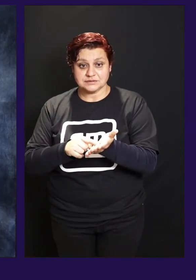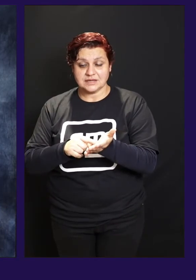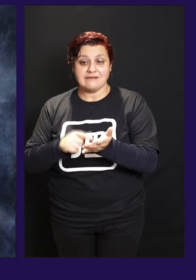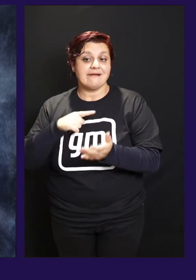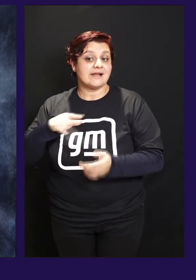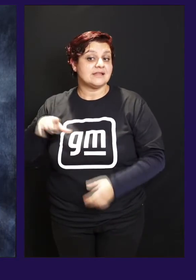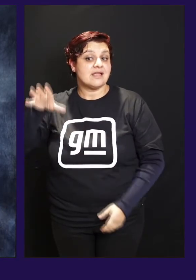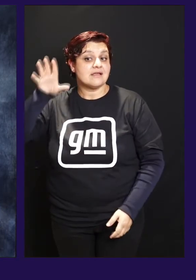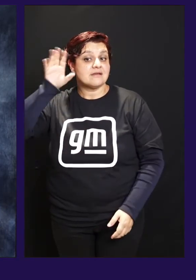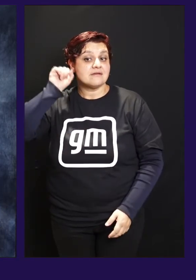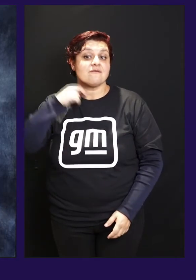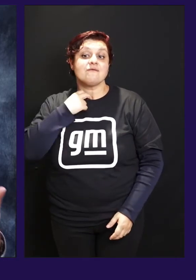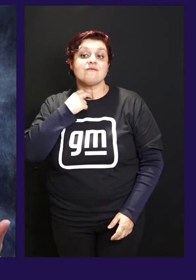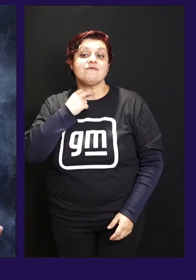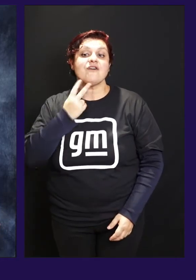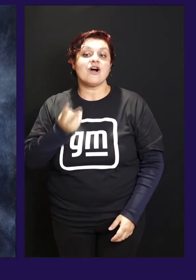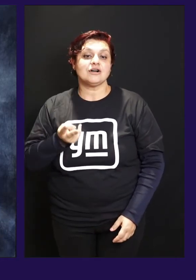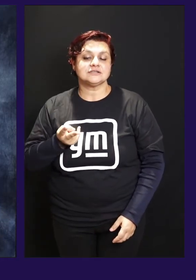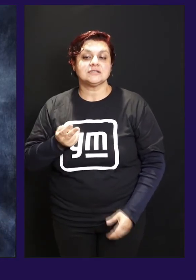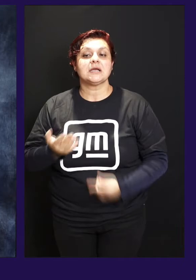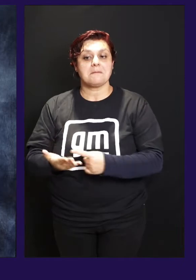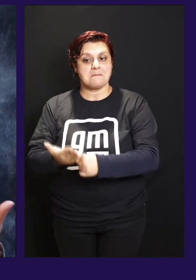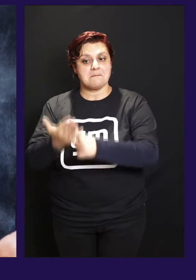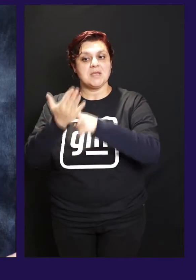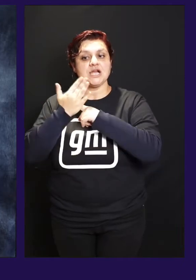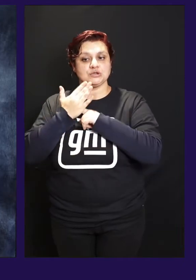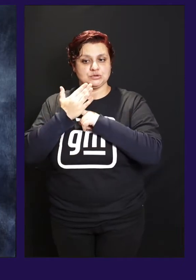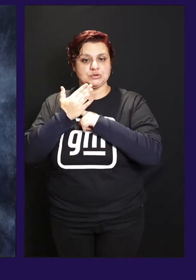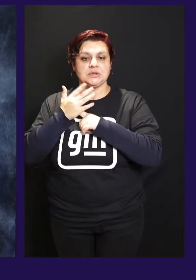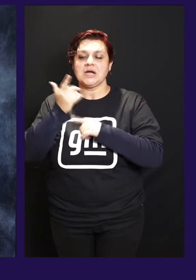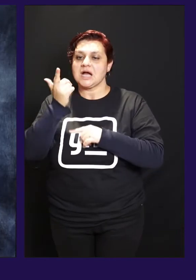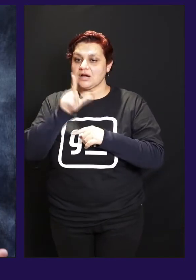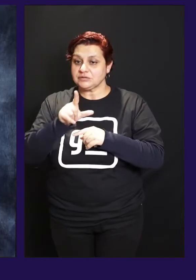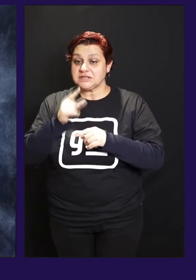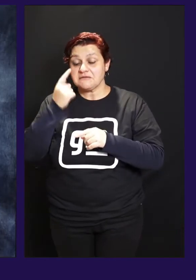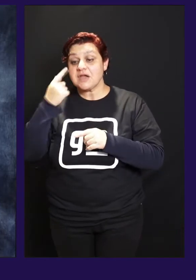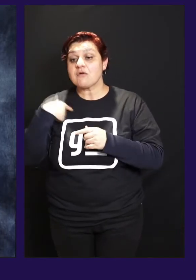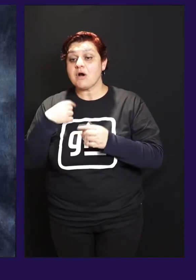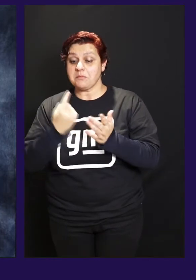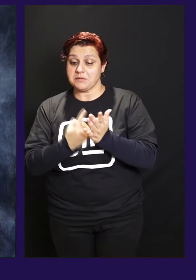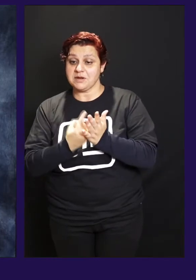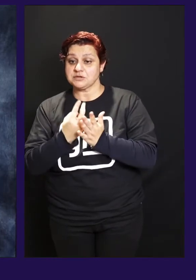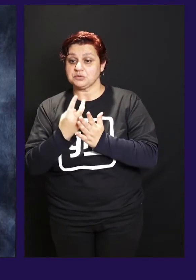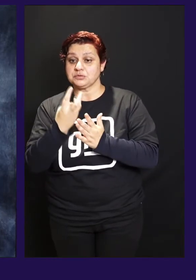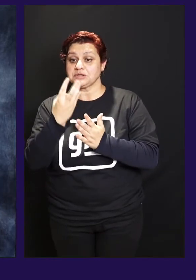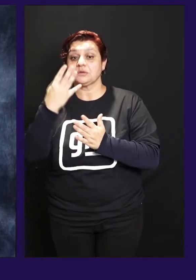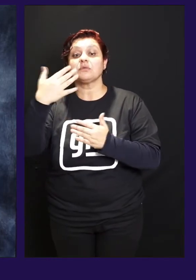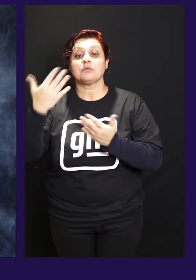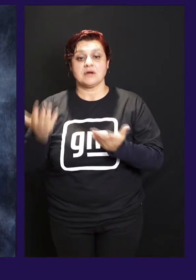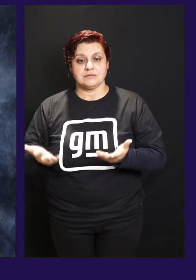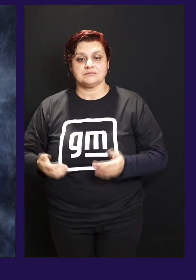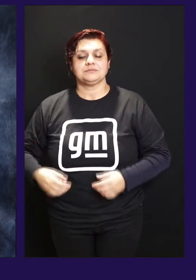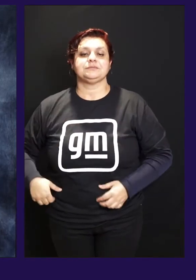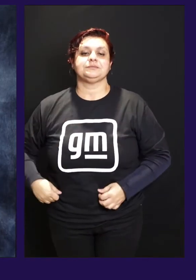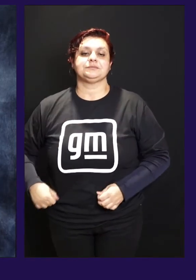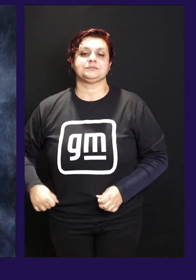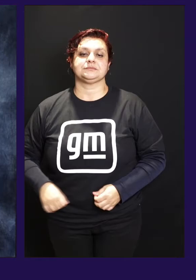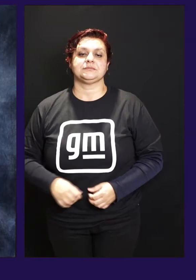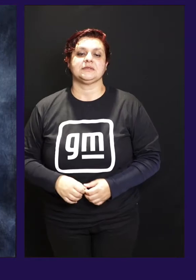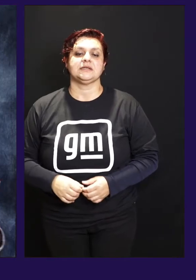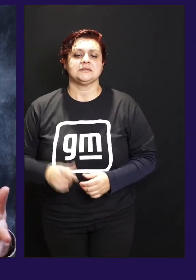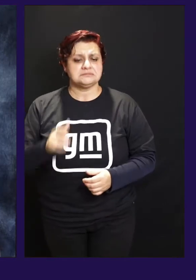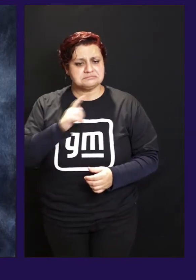como humano para a gente experimentar todas as possibilidades que hoje vêm. Mas se a gente não aplicar a humanidade na